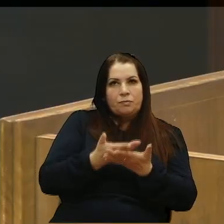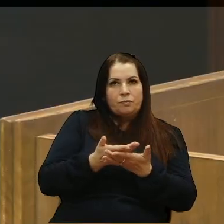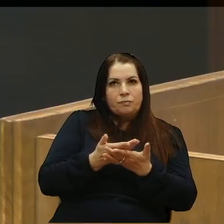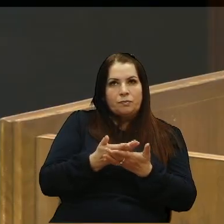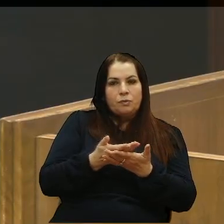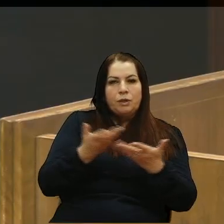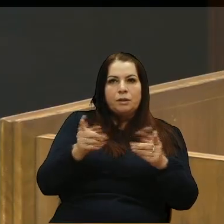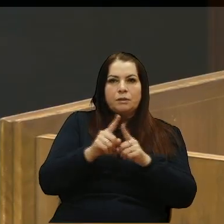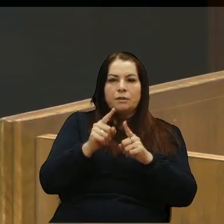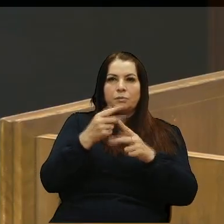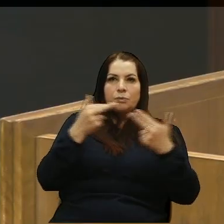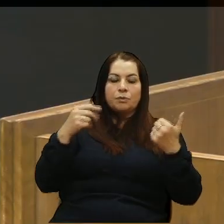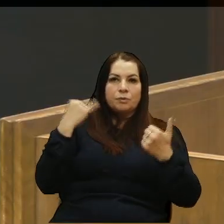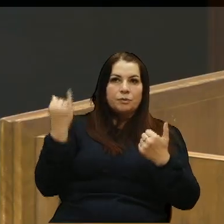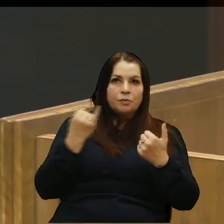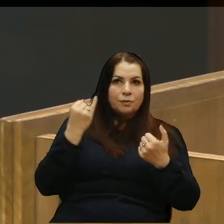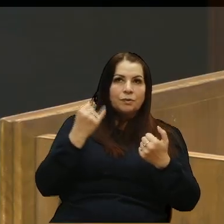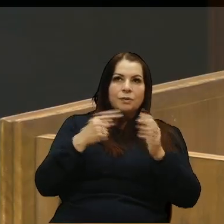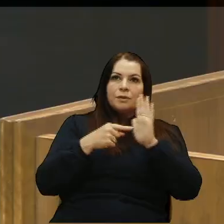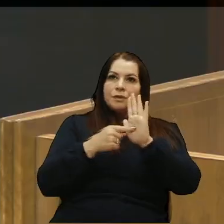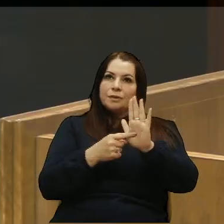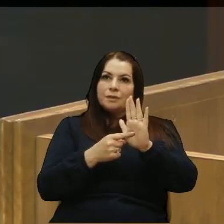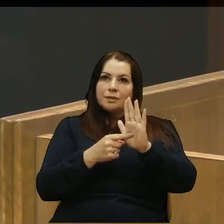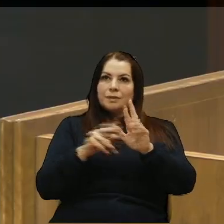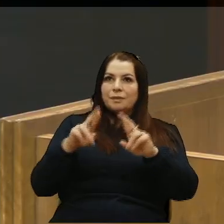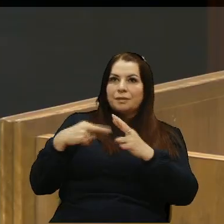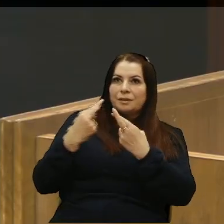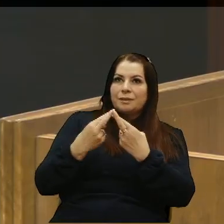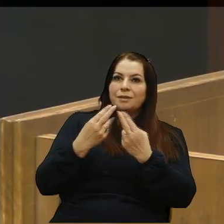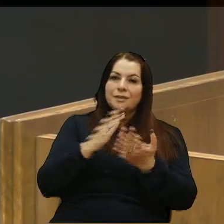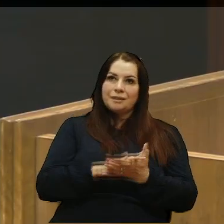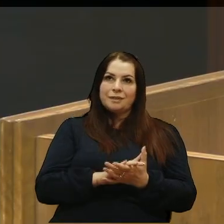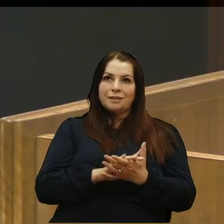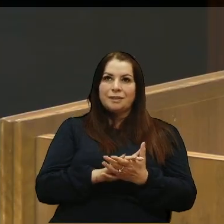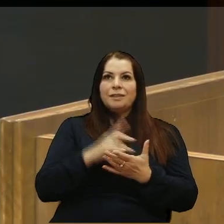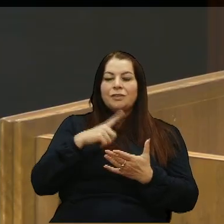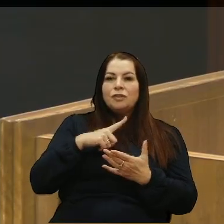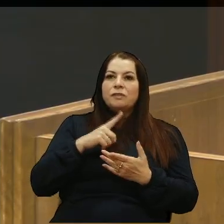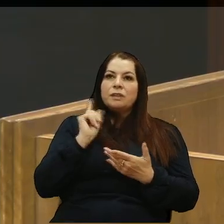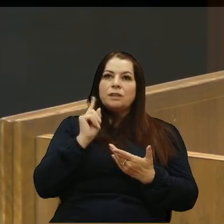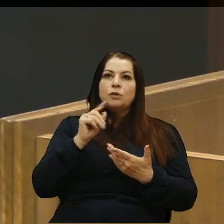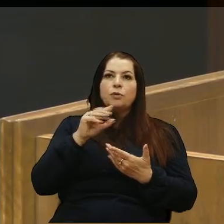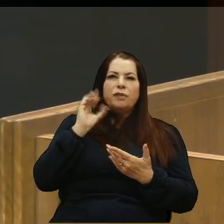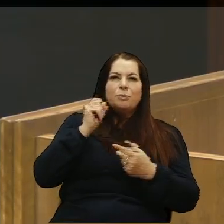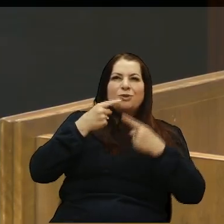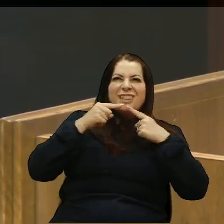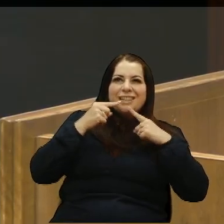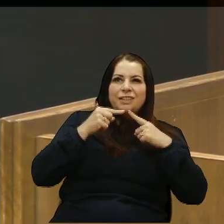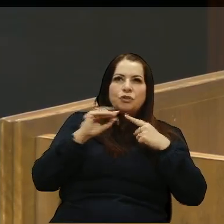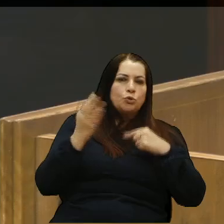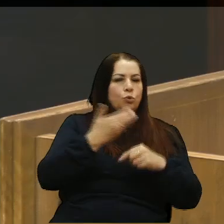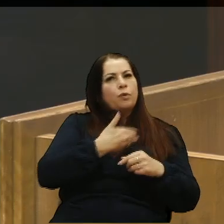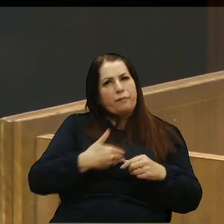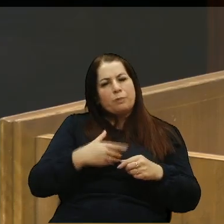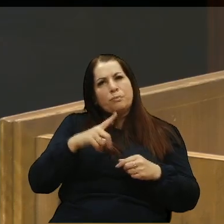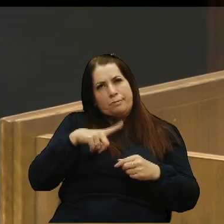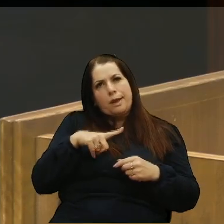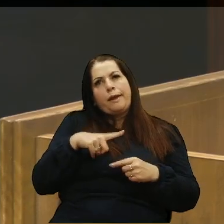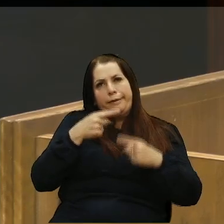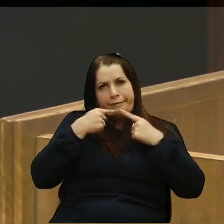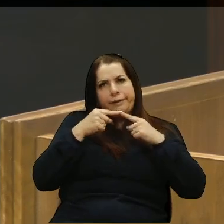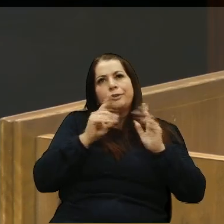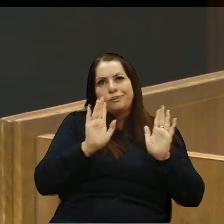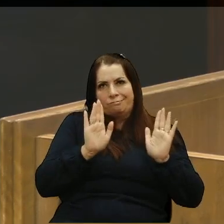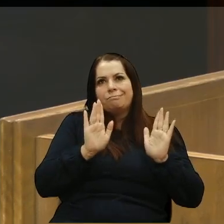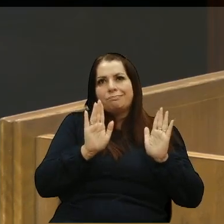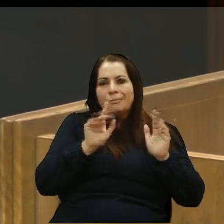mas que uma coisa é muito importante que levantou nessa reunião, que a gente vem ouvindo aqui muitas críticas, e todo governo é passível de crítica,